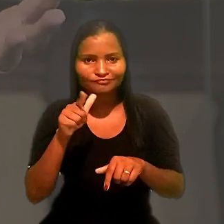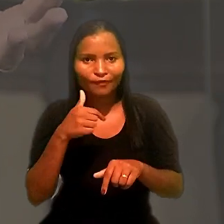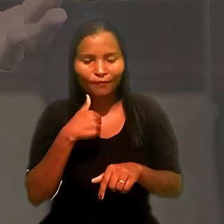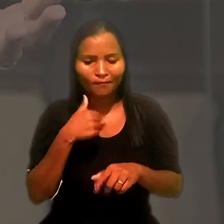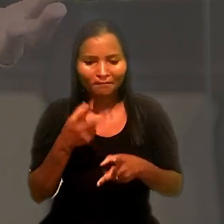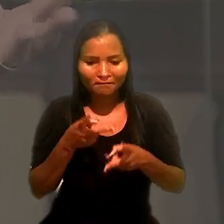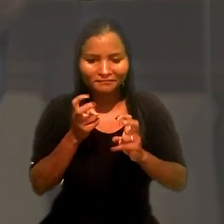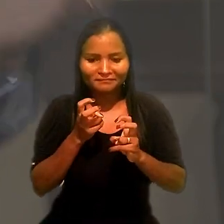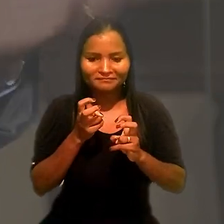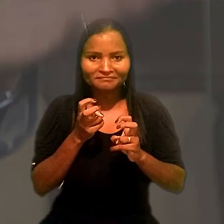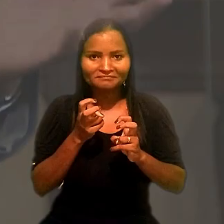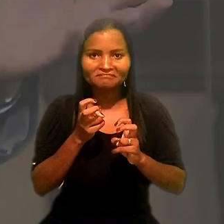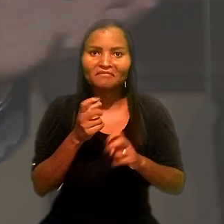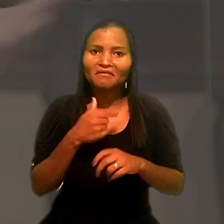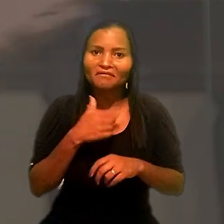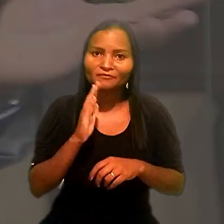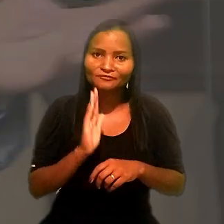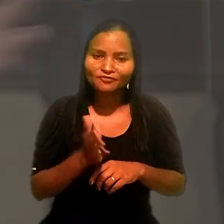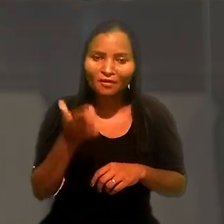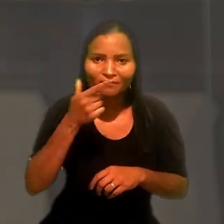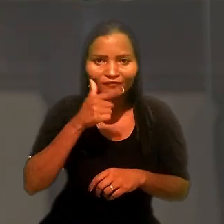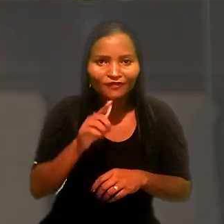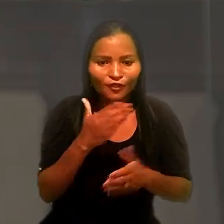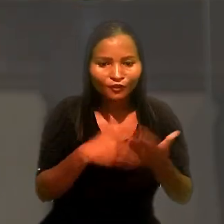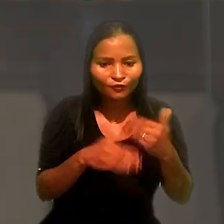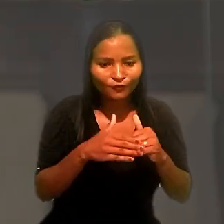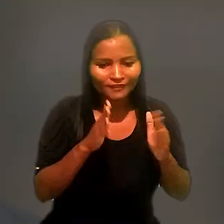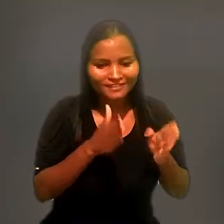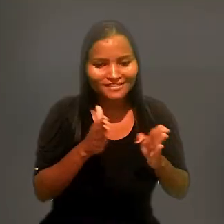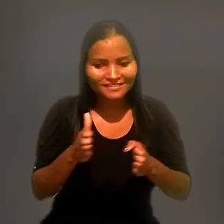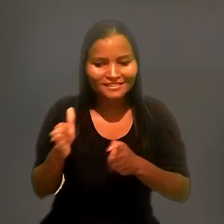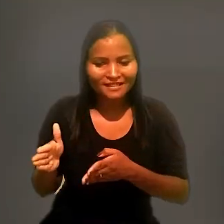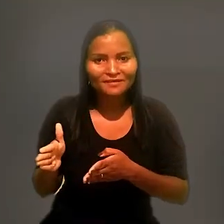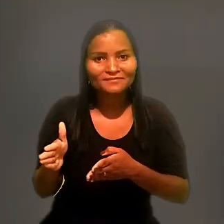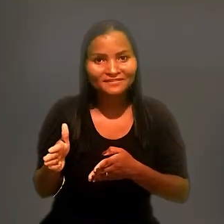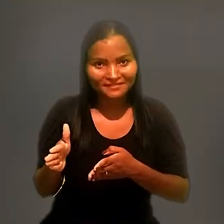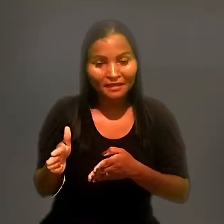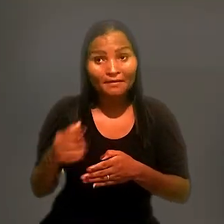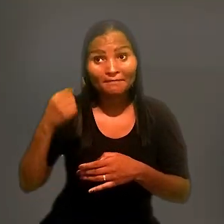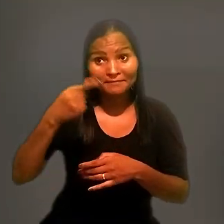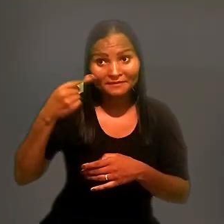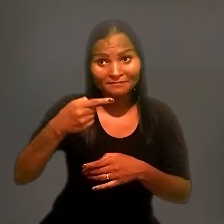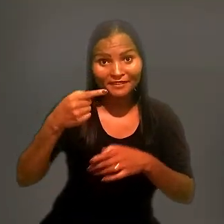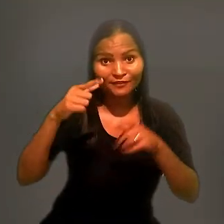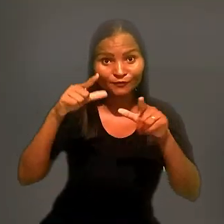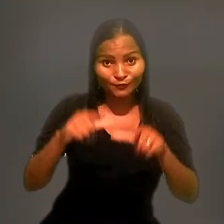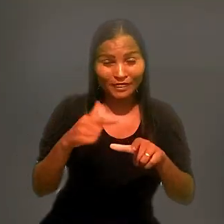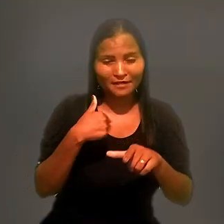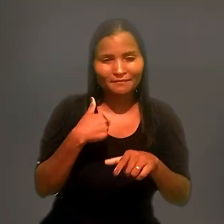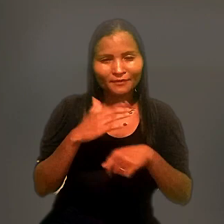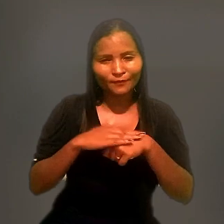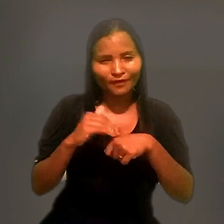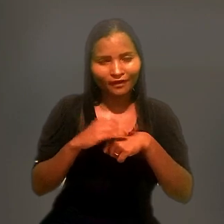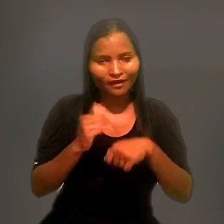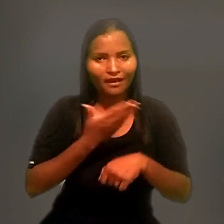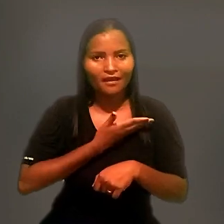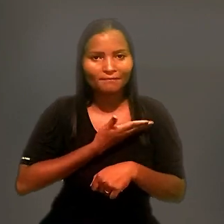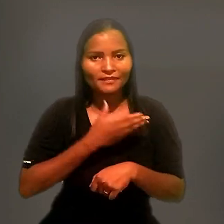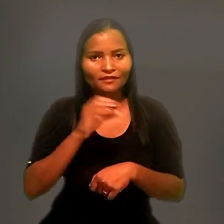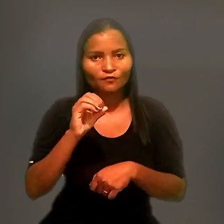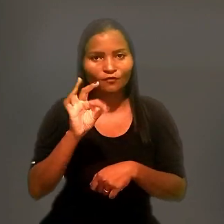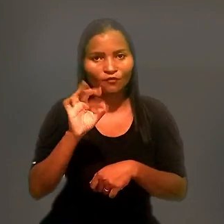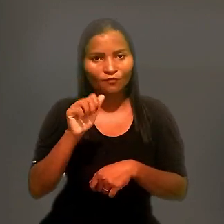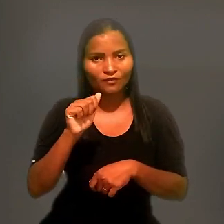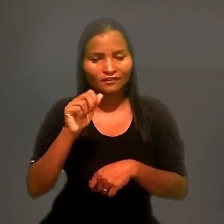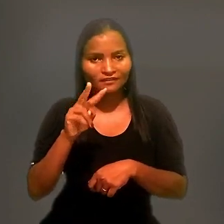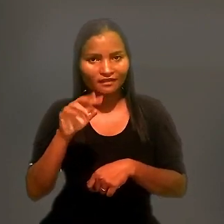assustei, eu tinha sido aprovado em todas as etapas, sendo o primeiro lugar do meu caríssimo amigo Luiz